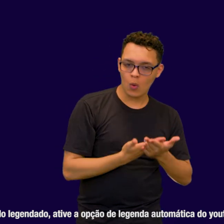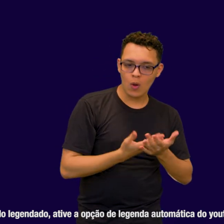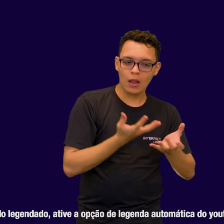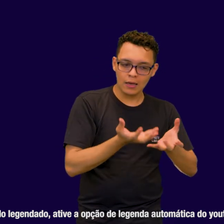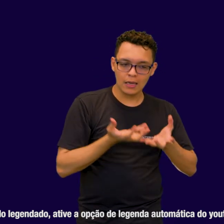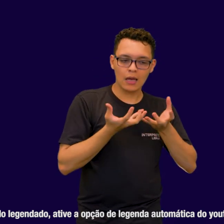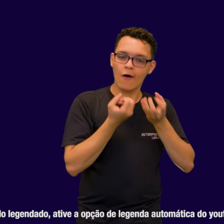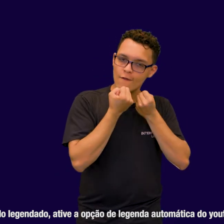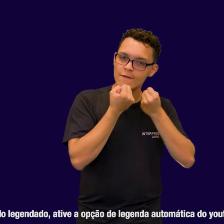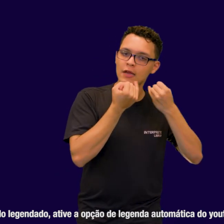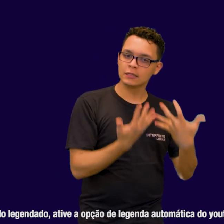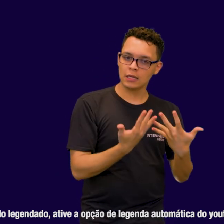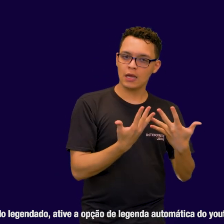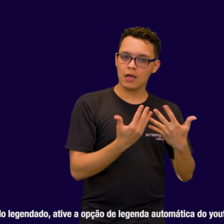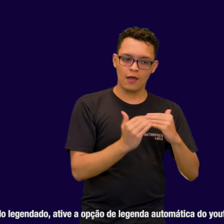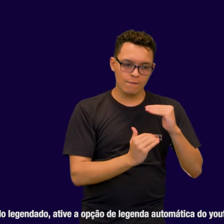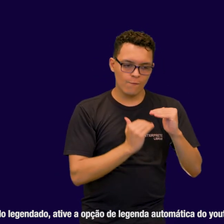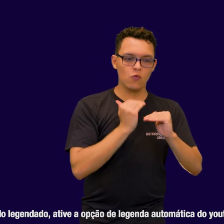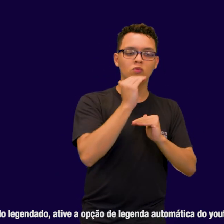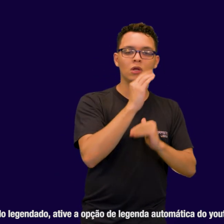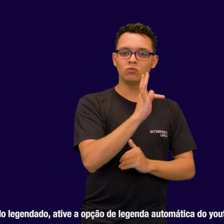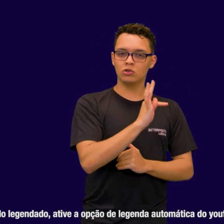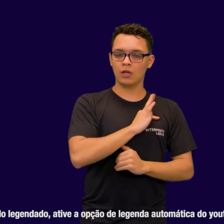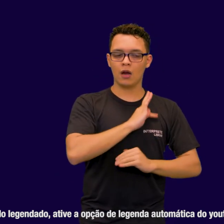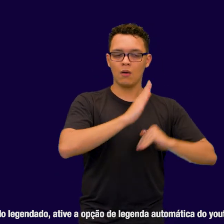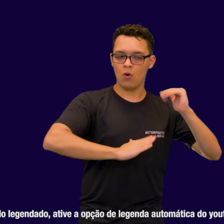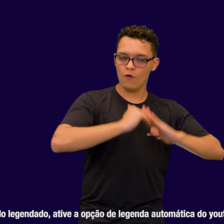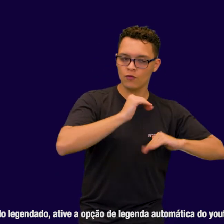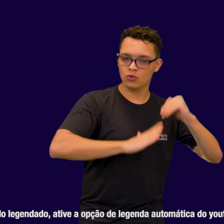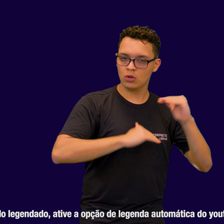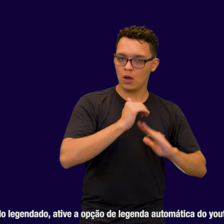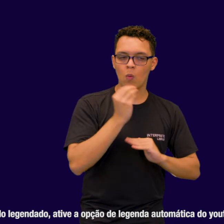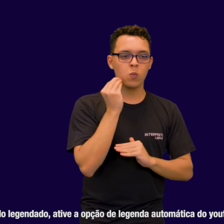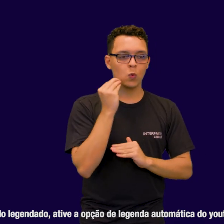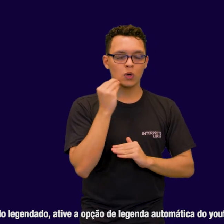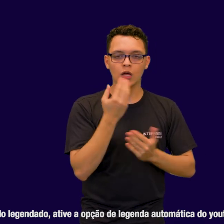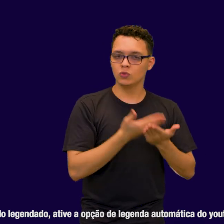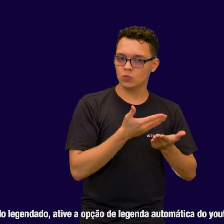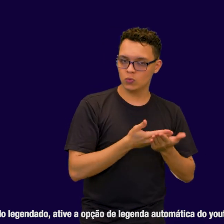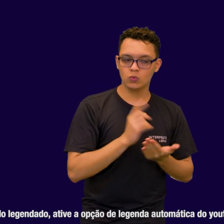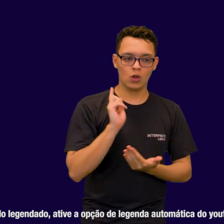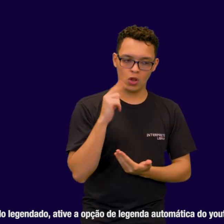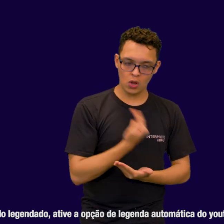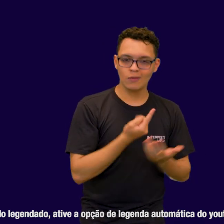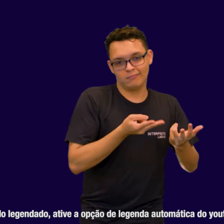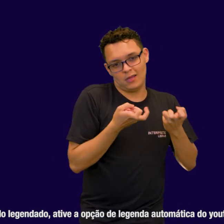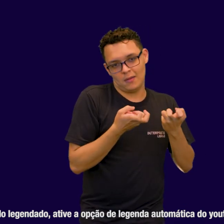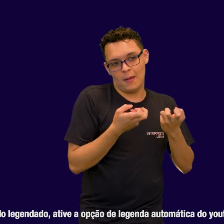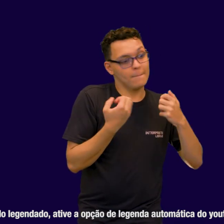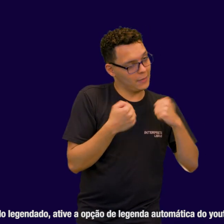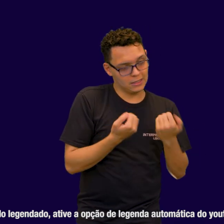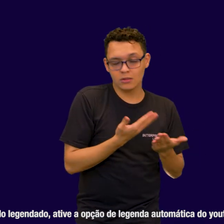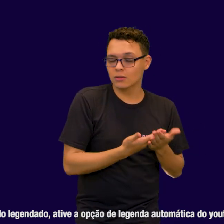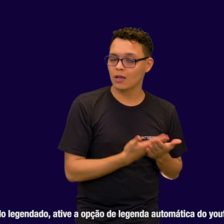oferecer formação, oferecer qualificação, oferecer a possibilidade do estudo, a gente reconhece muito isso, né, Fabiana? Que não tem outro